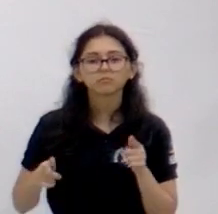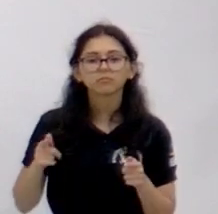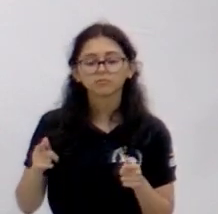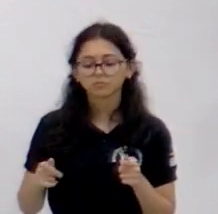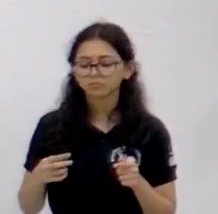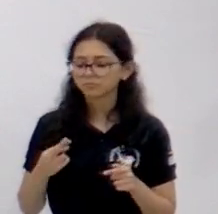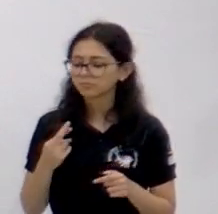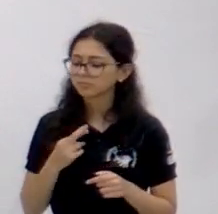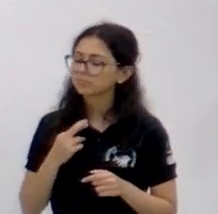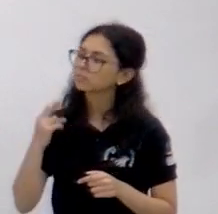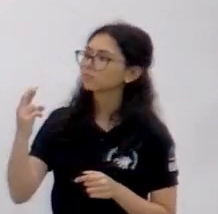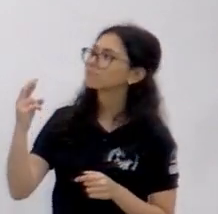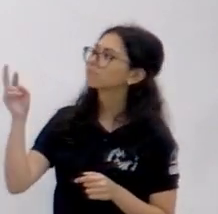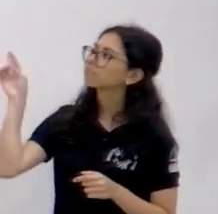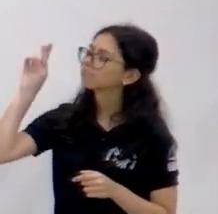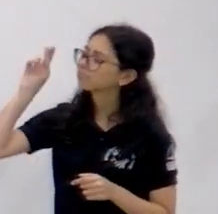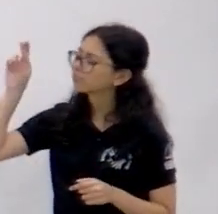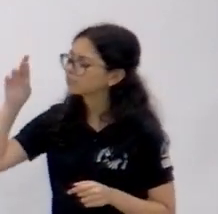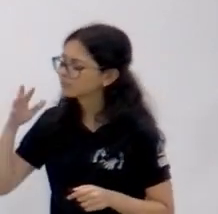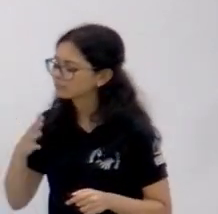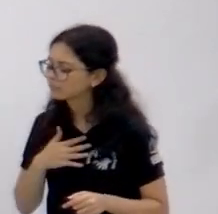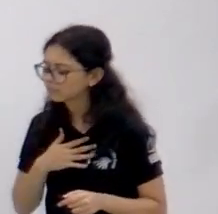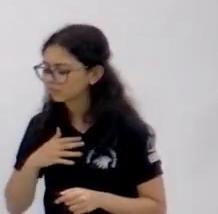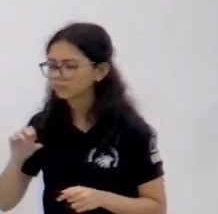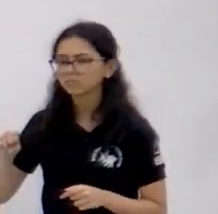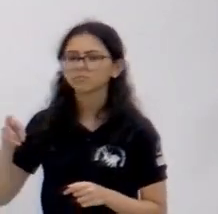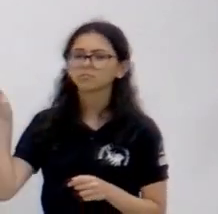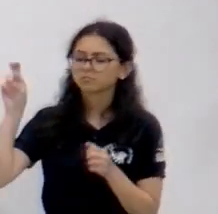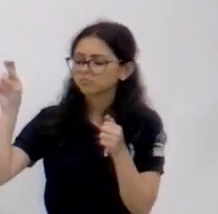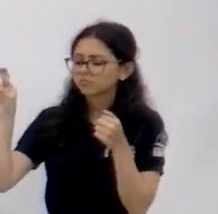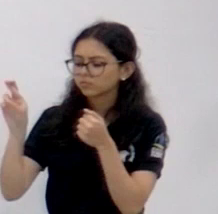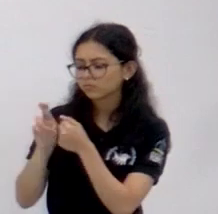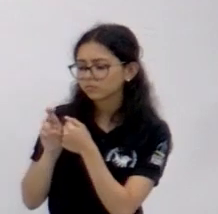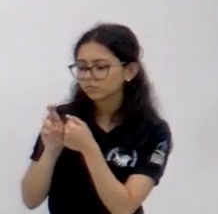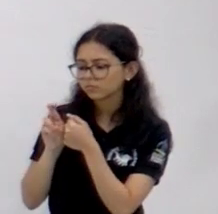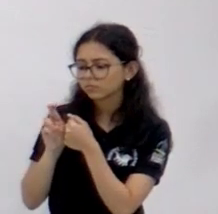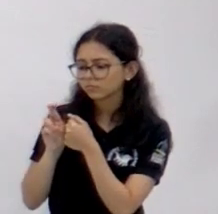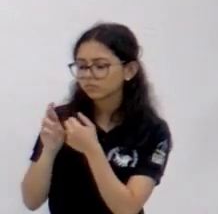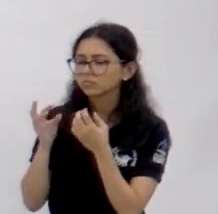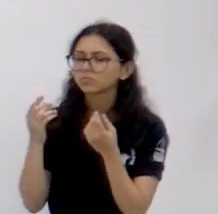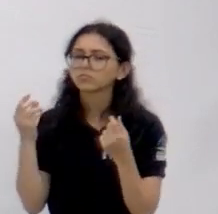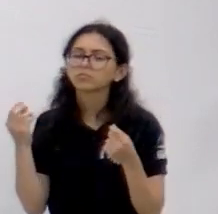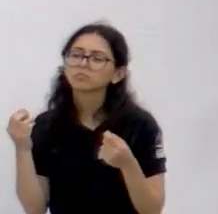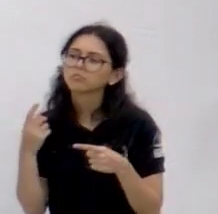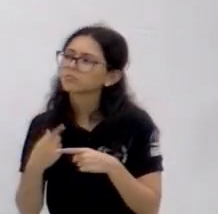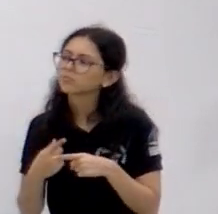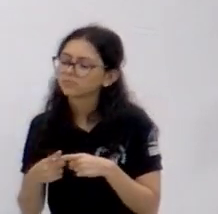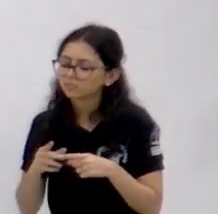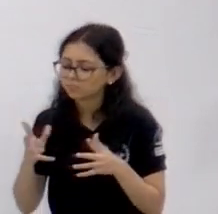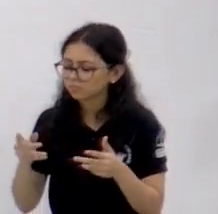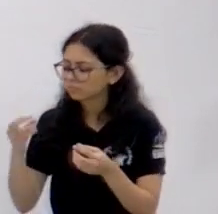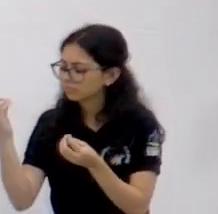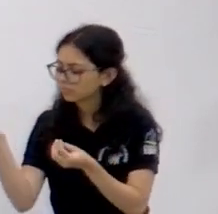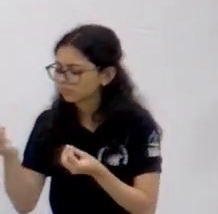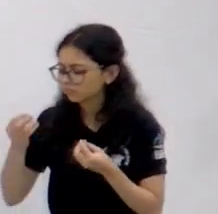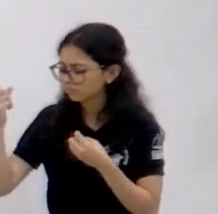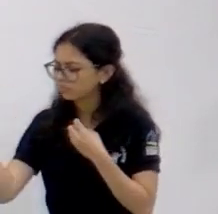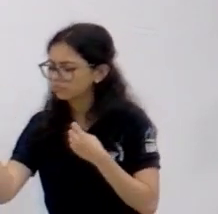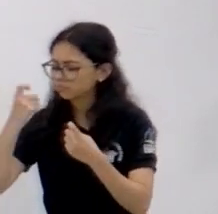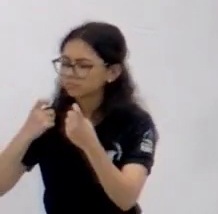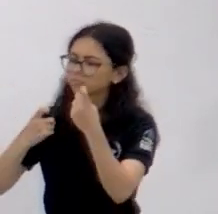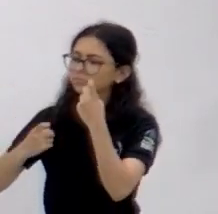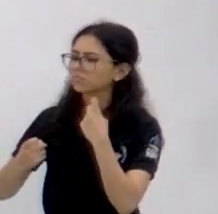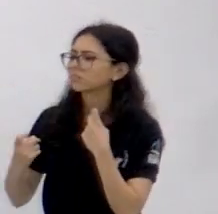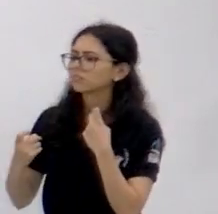ai, Senhor meu, se o Senhor é conosco, por que nos sobreveio tudo isso? E o que é feito de todas as suas maravilhas que os